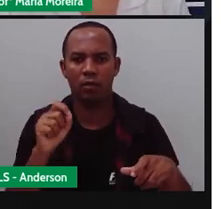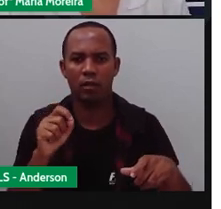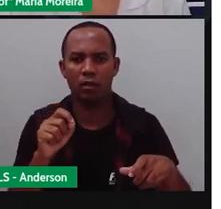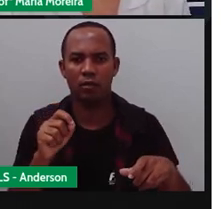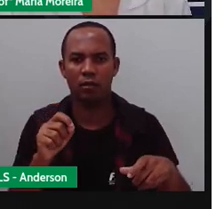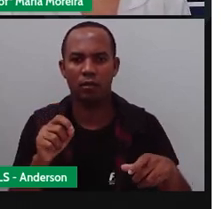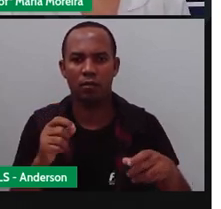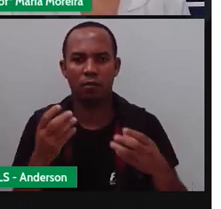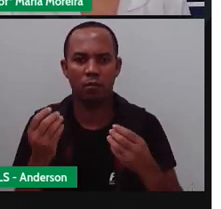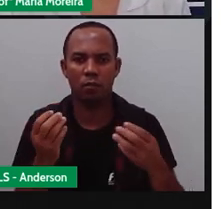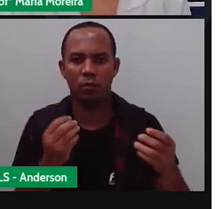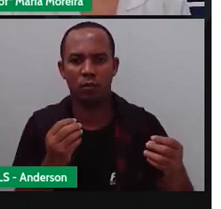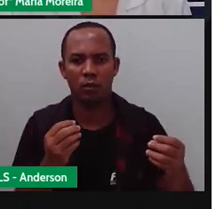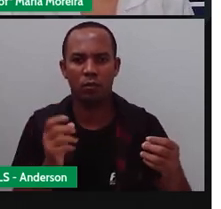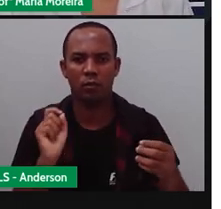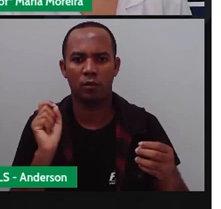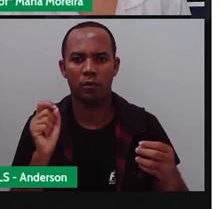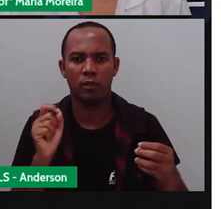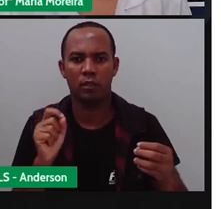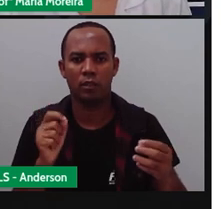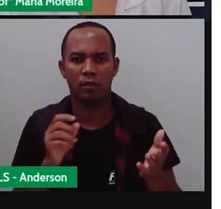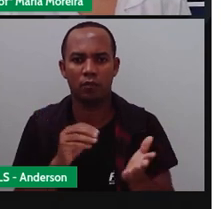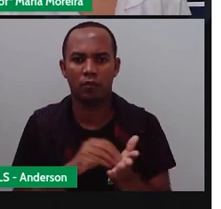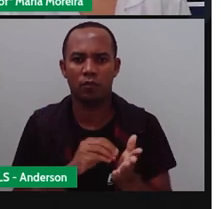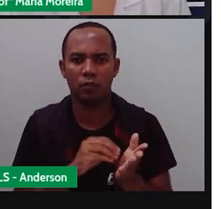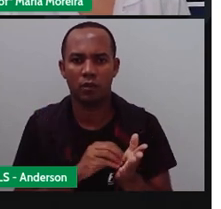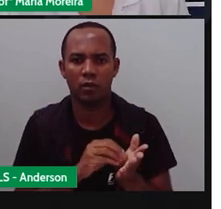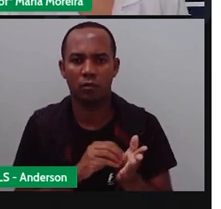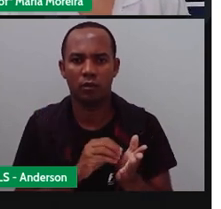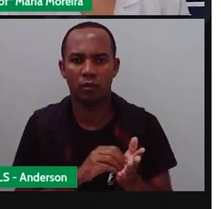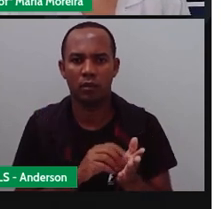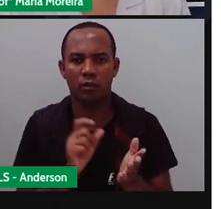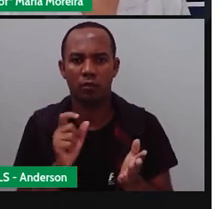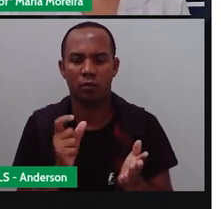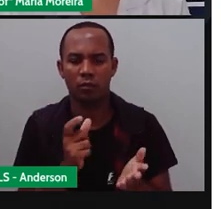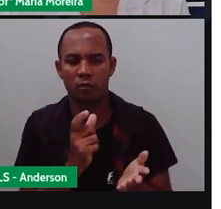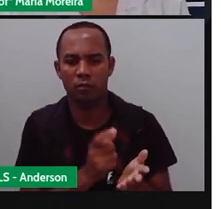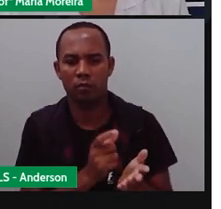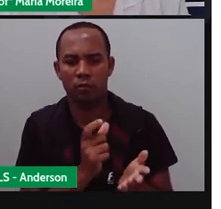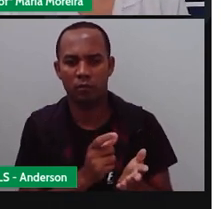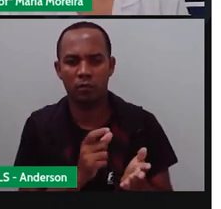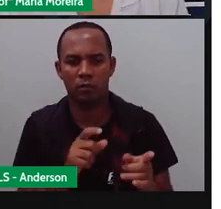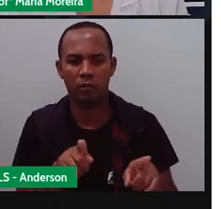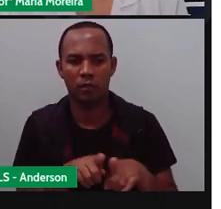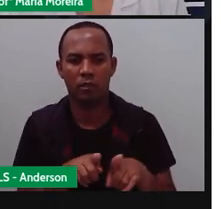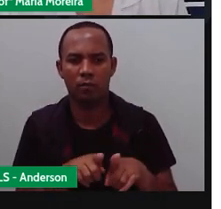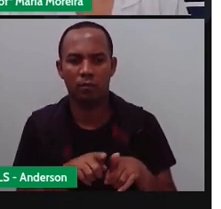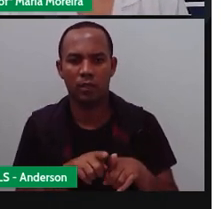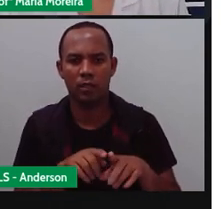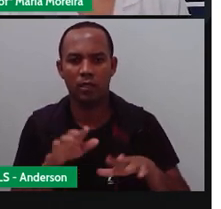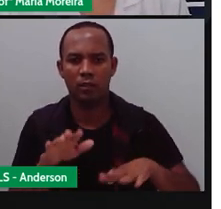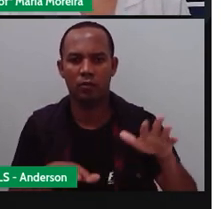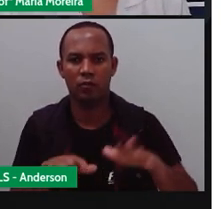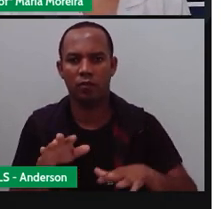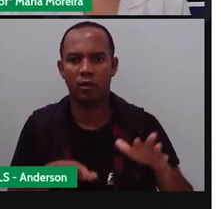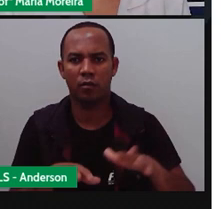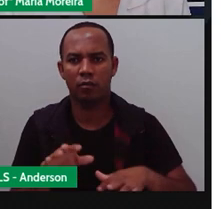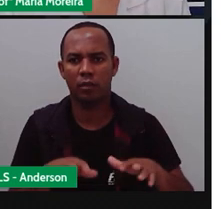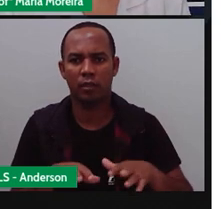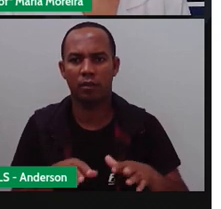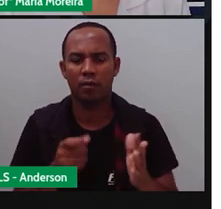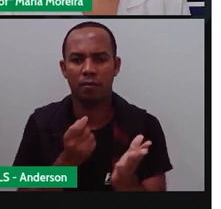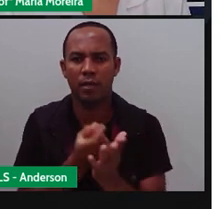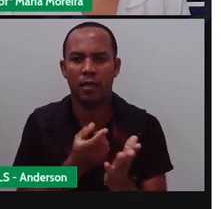entretanto muitos rodam sem identificação externa e até sem registro e licenciamento e